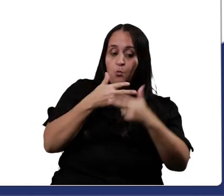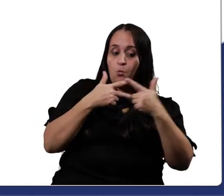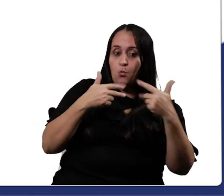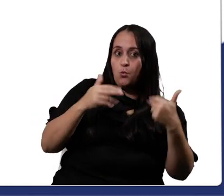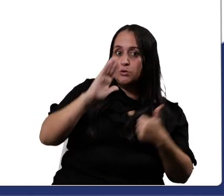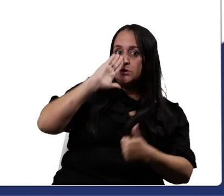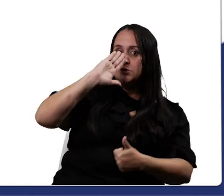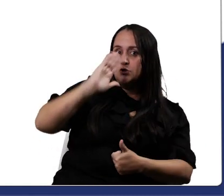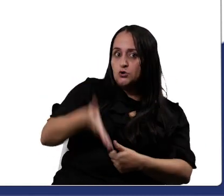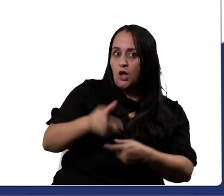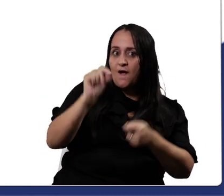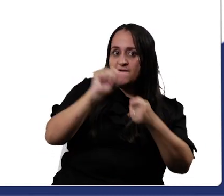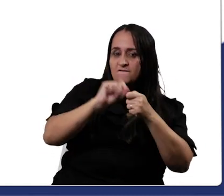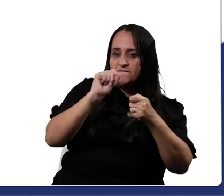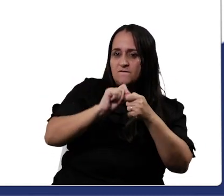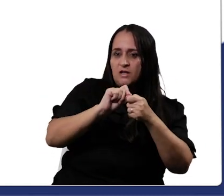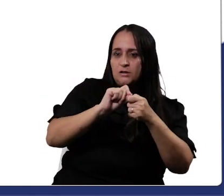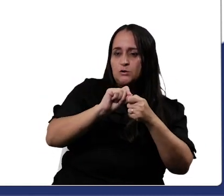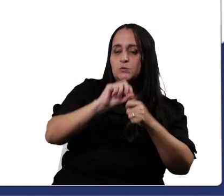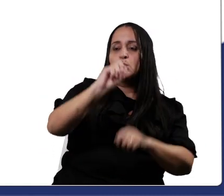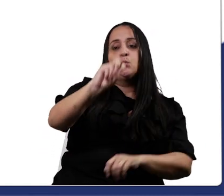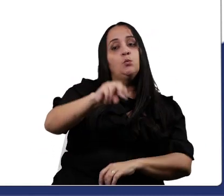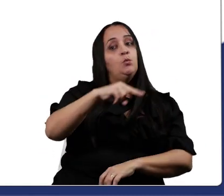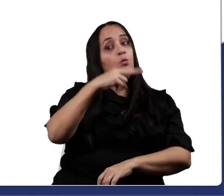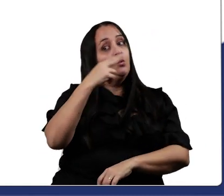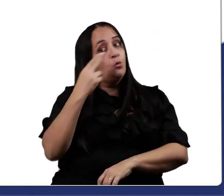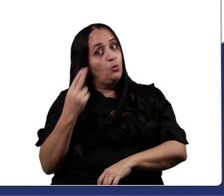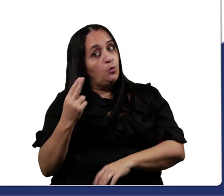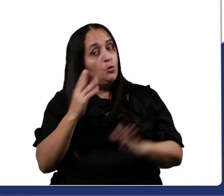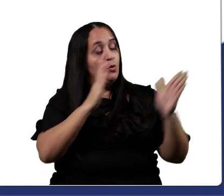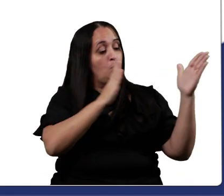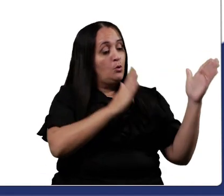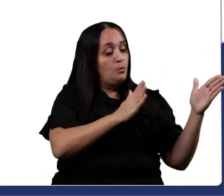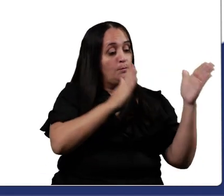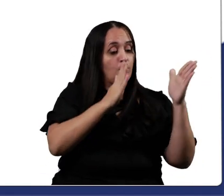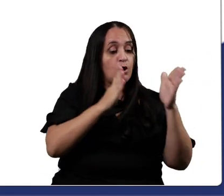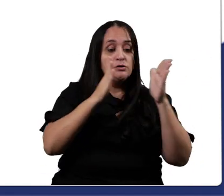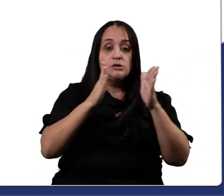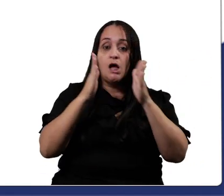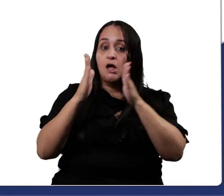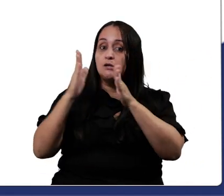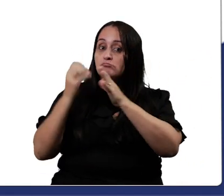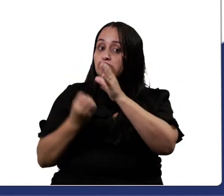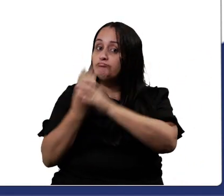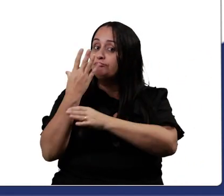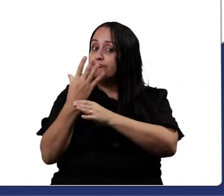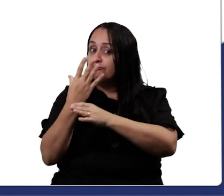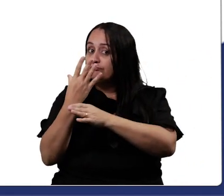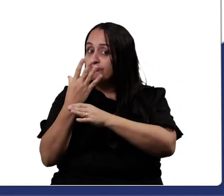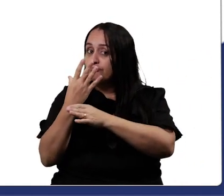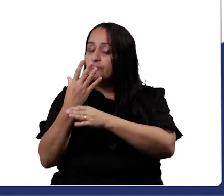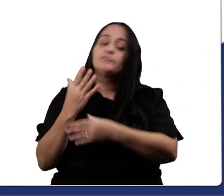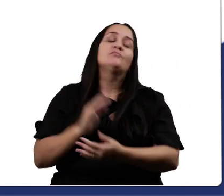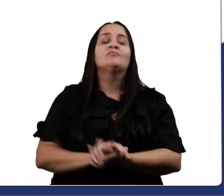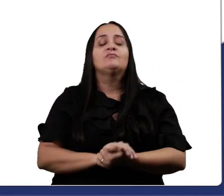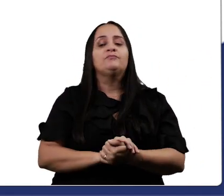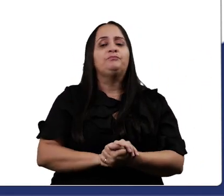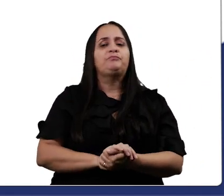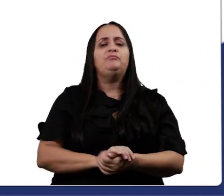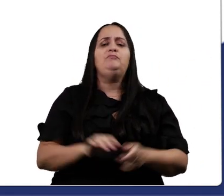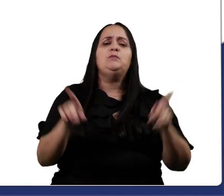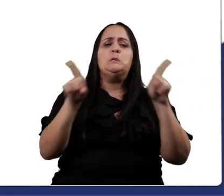ocorrida ou em processo de realização, tá? E também pode ser algo